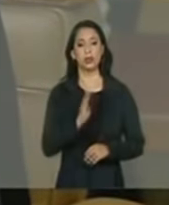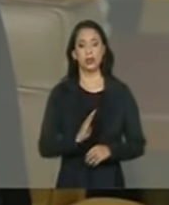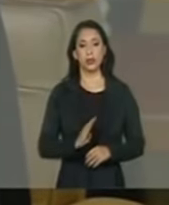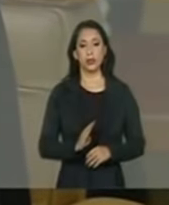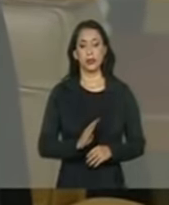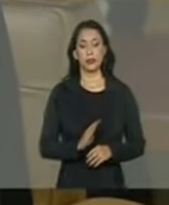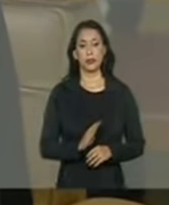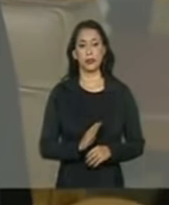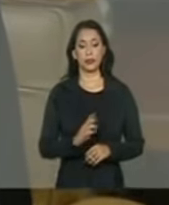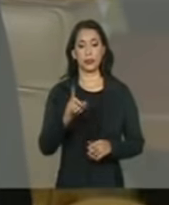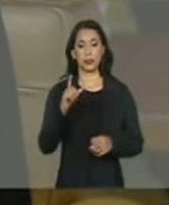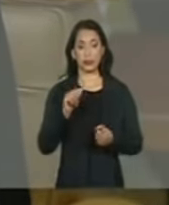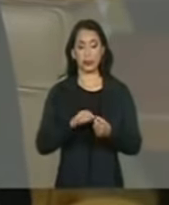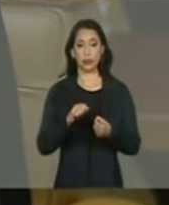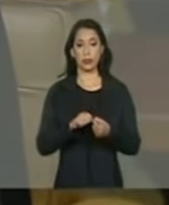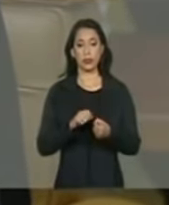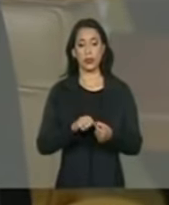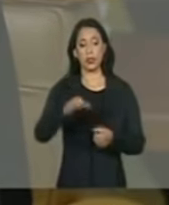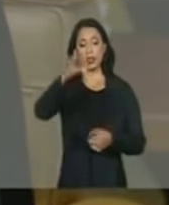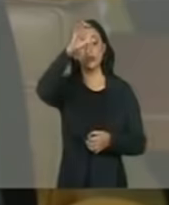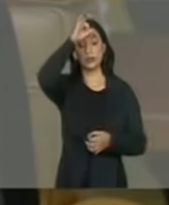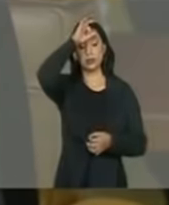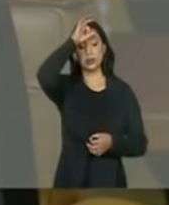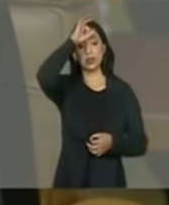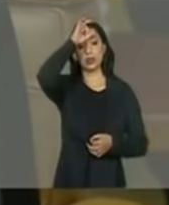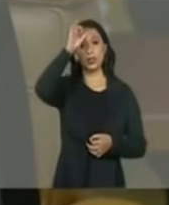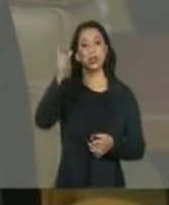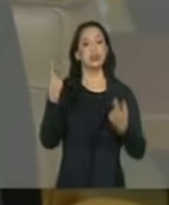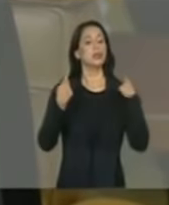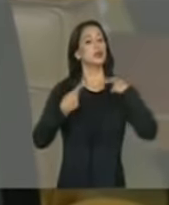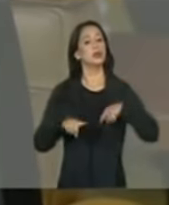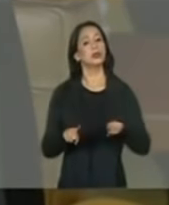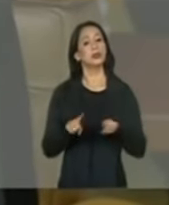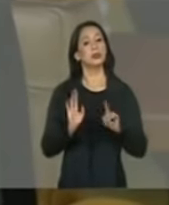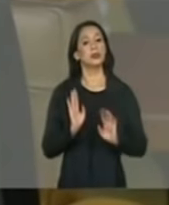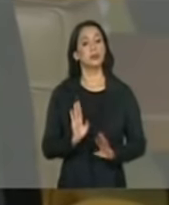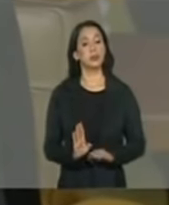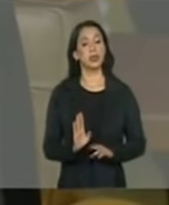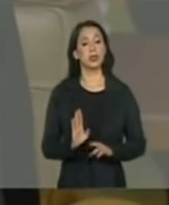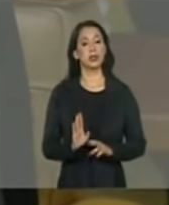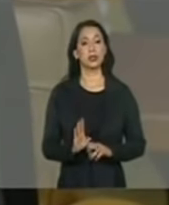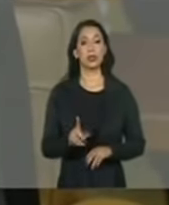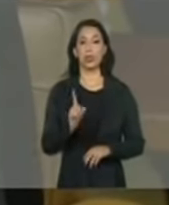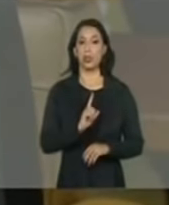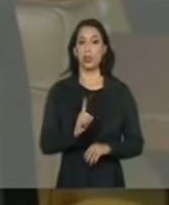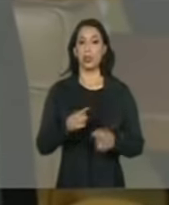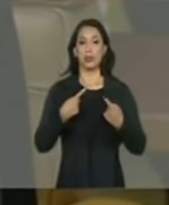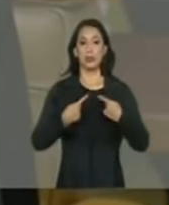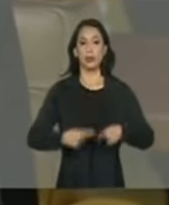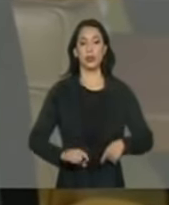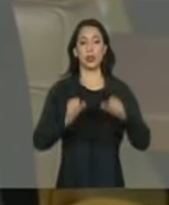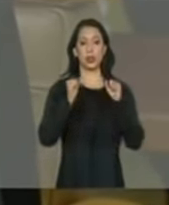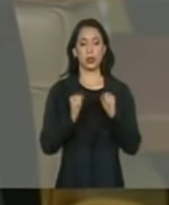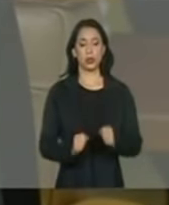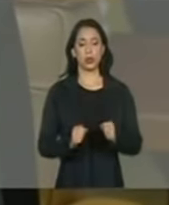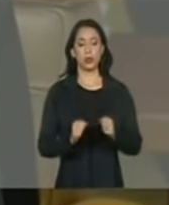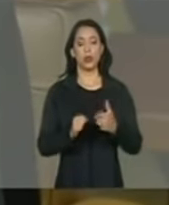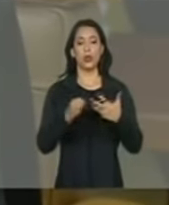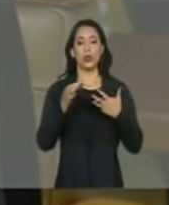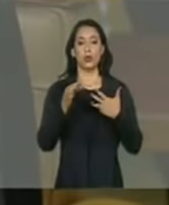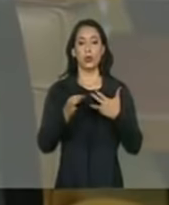postulado do estado de inocência não impede contudo não impede que o poder judiciário